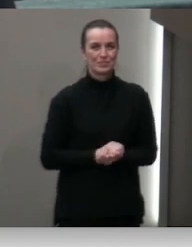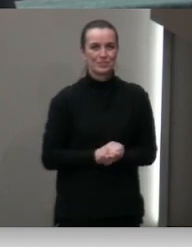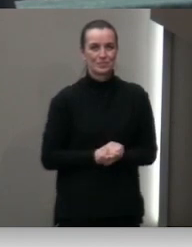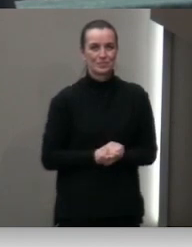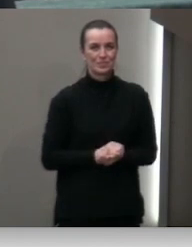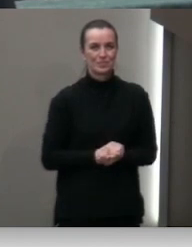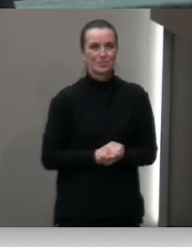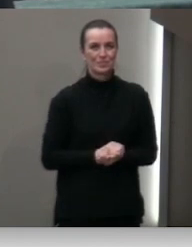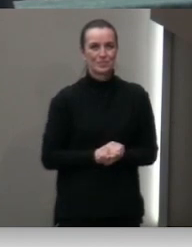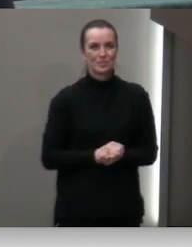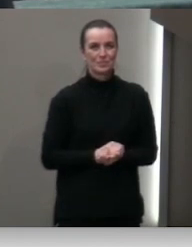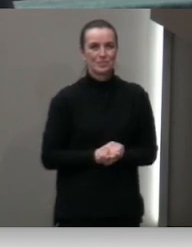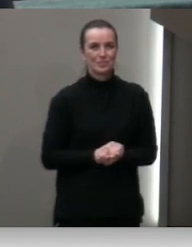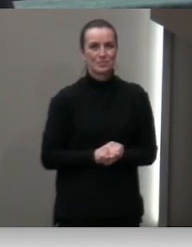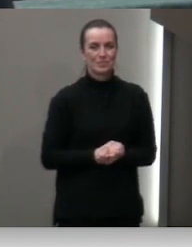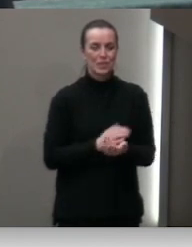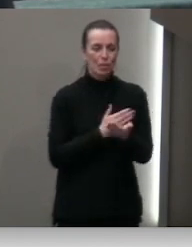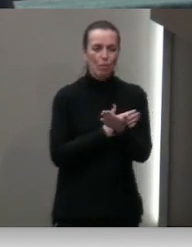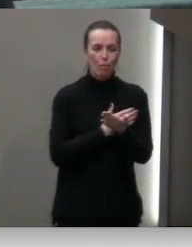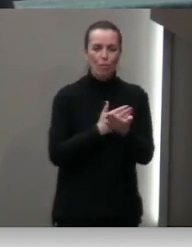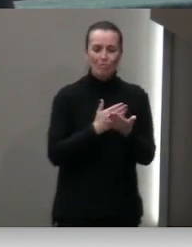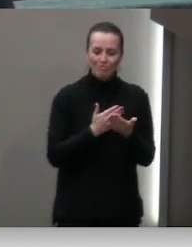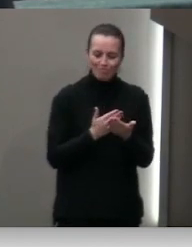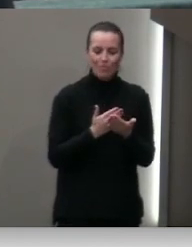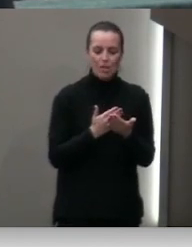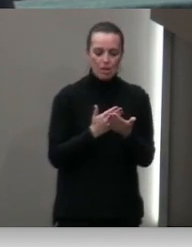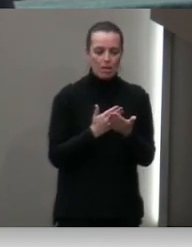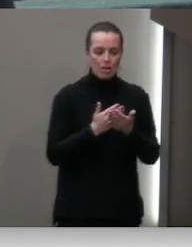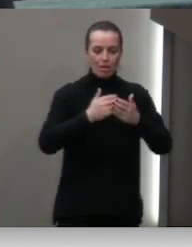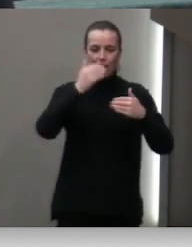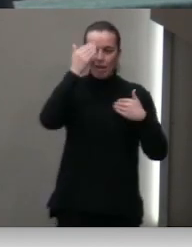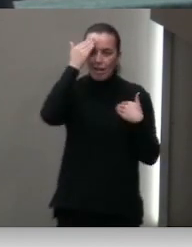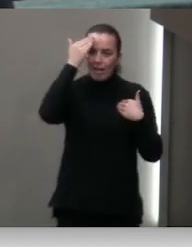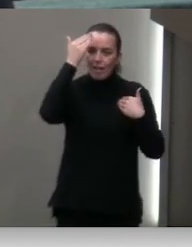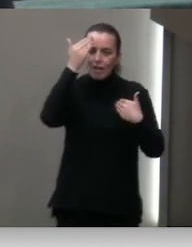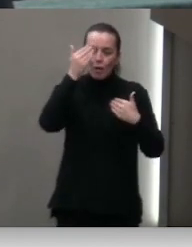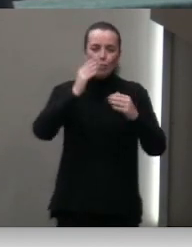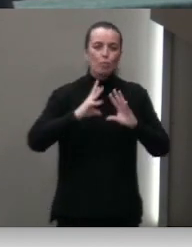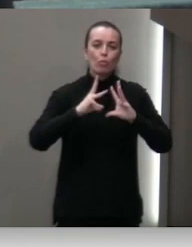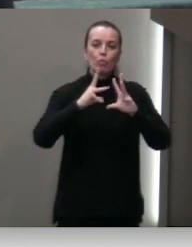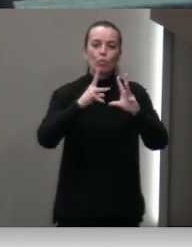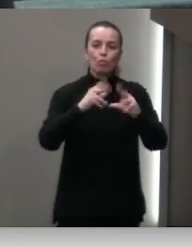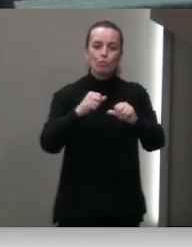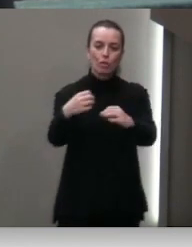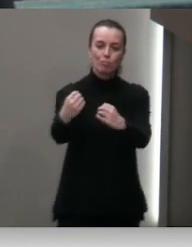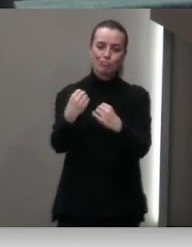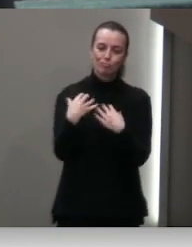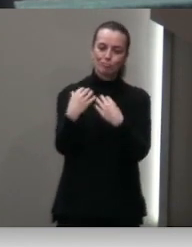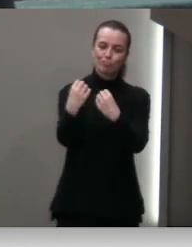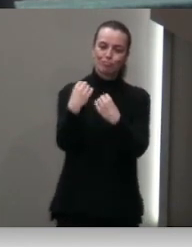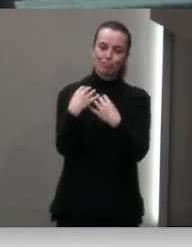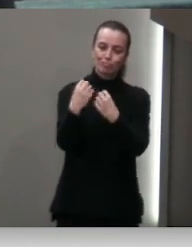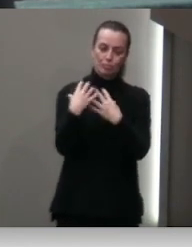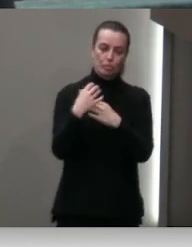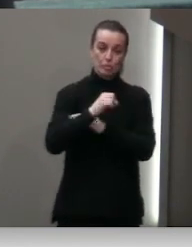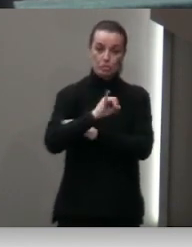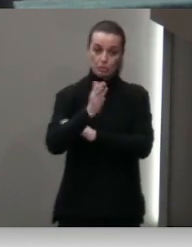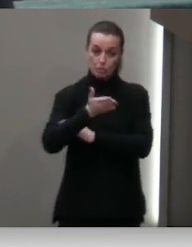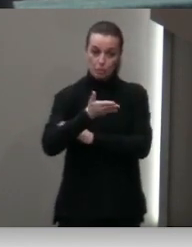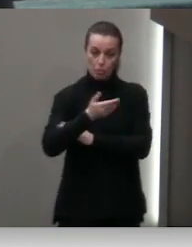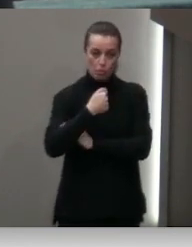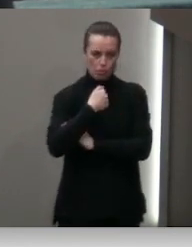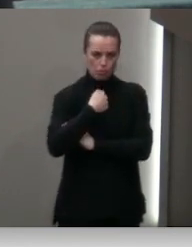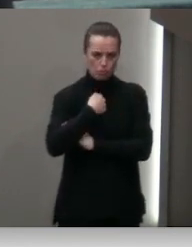a minha parte aqui agradecendo ao Poltronelli por tudo que ele me ensinou. Se hoje a gente está aqui, eu estou